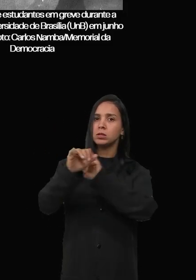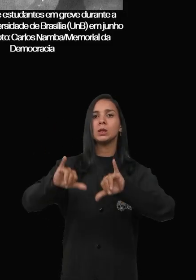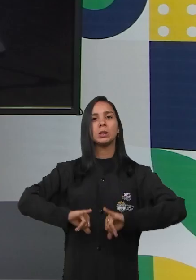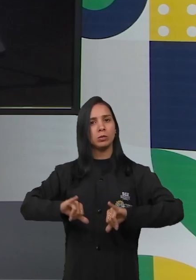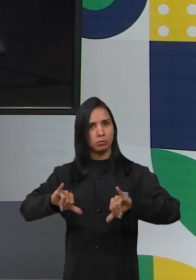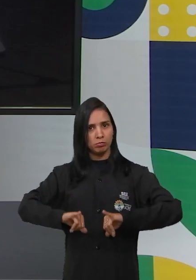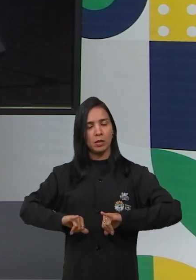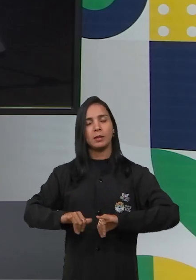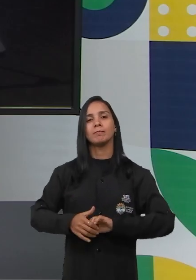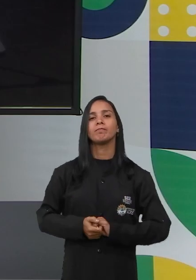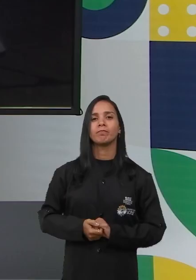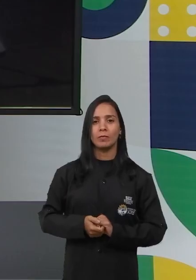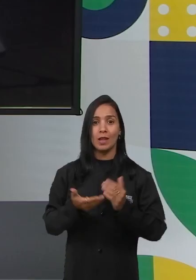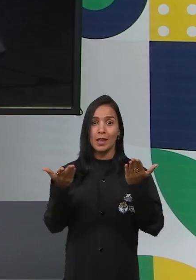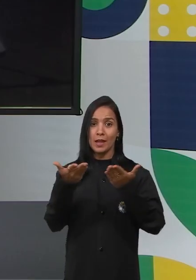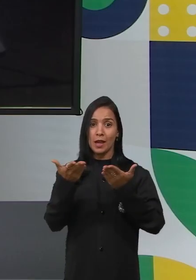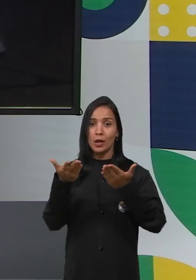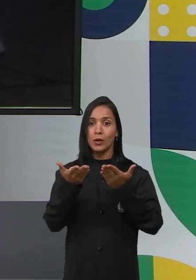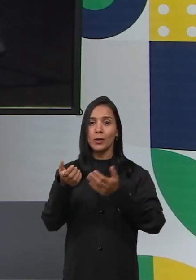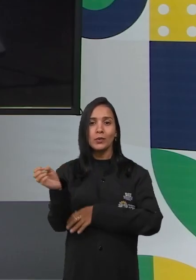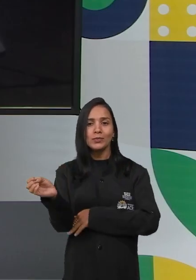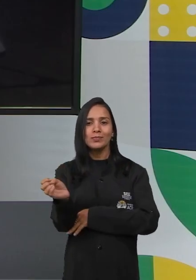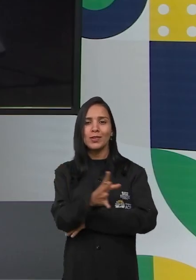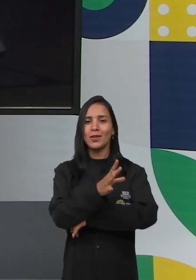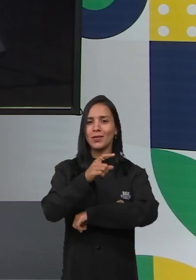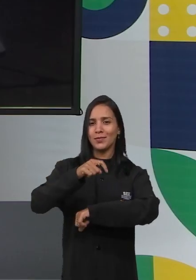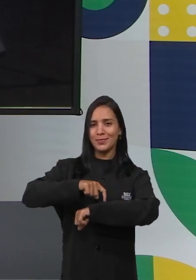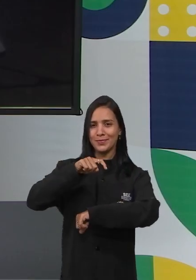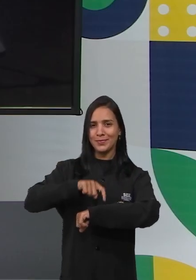para um novo momento